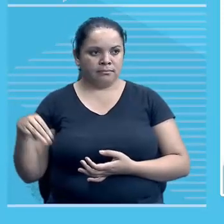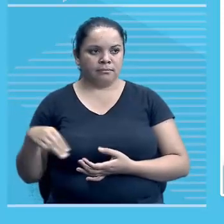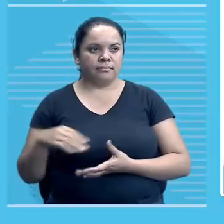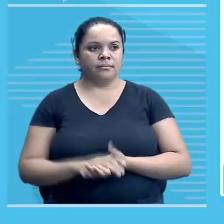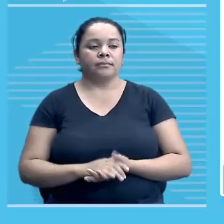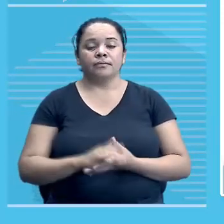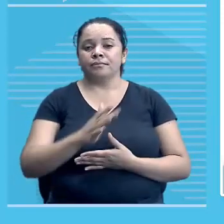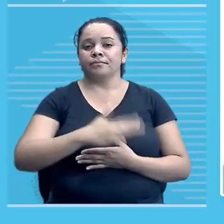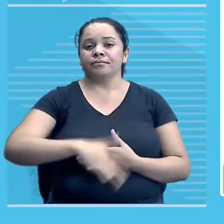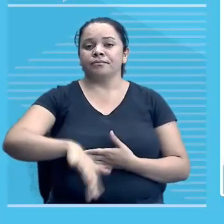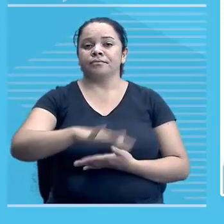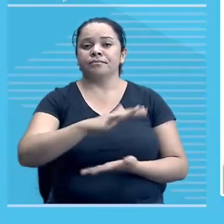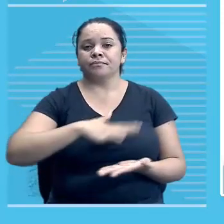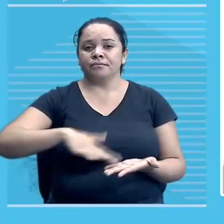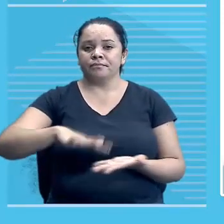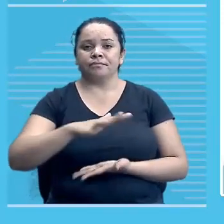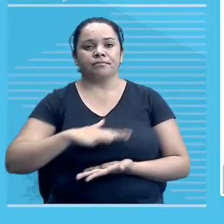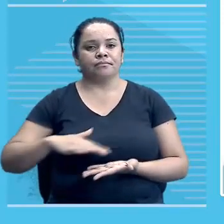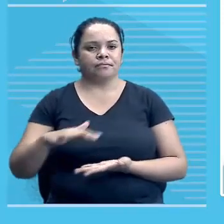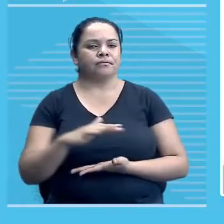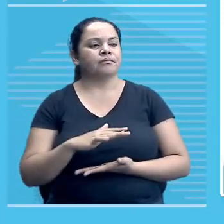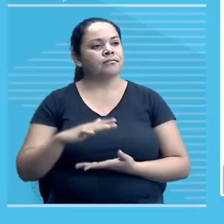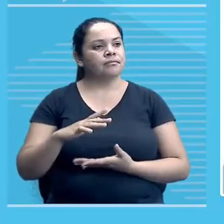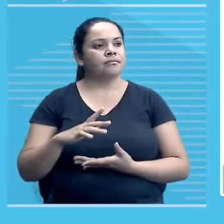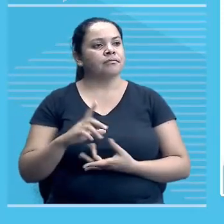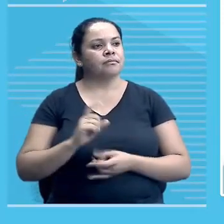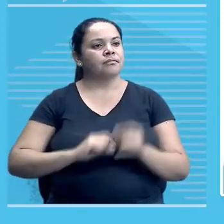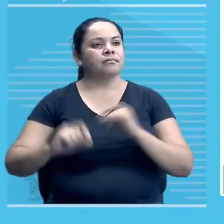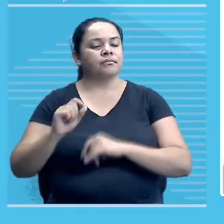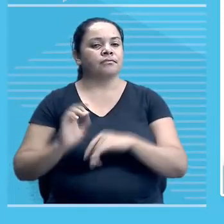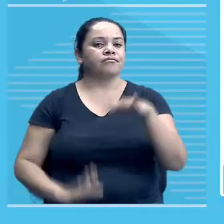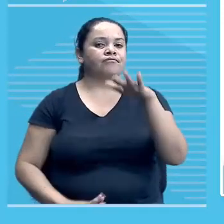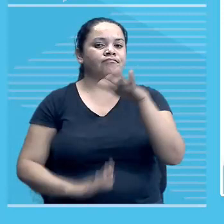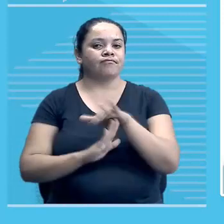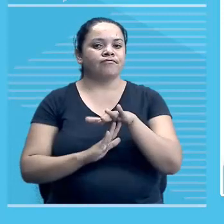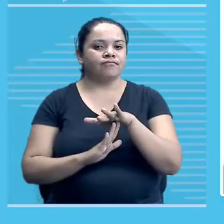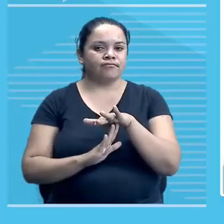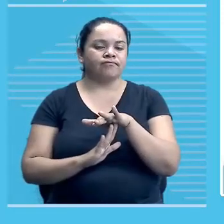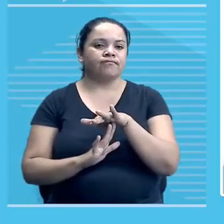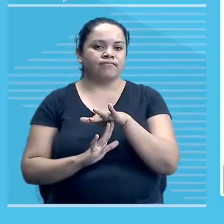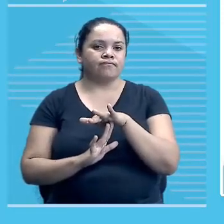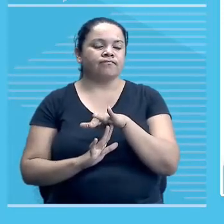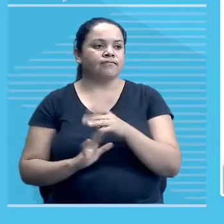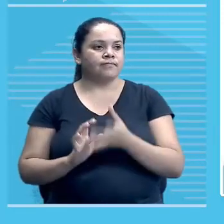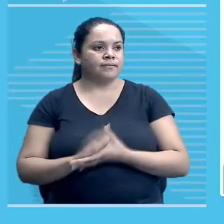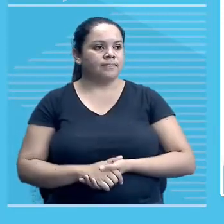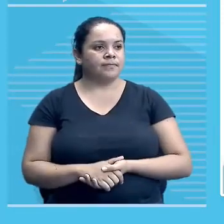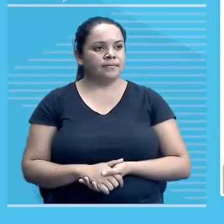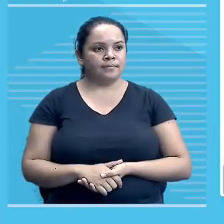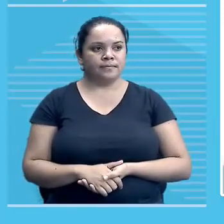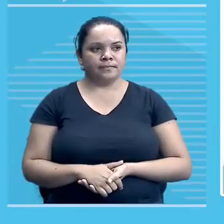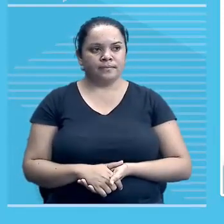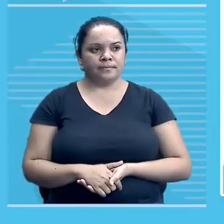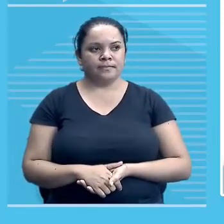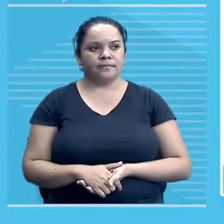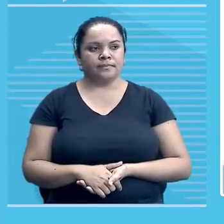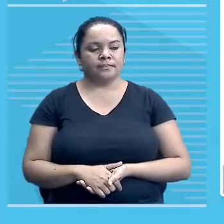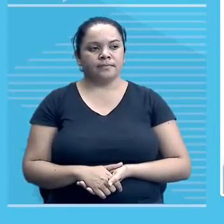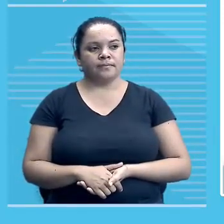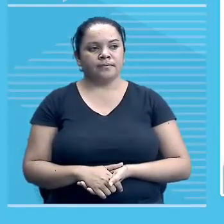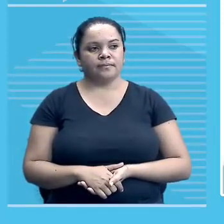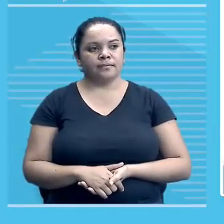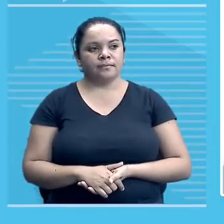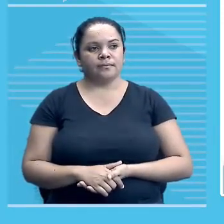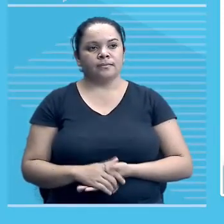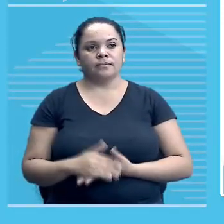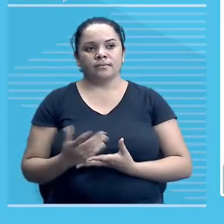a área da base seja o quê? Ele quer que seja máxima, né? A área da base, ele quer que seja máxima.